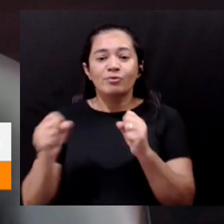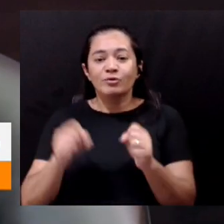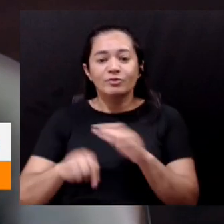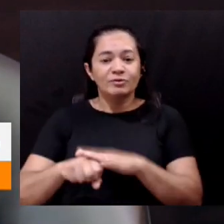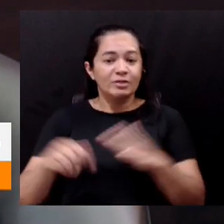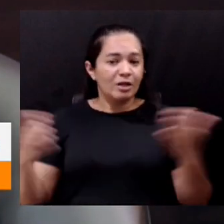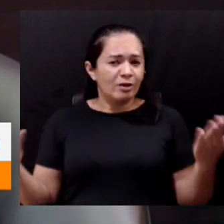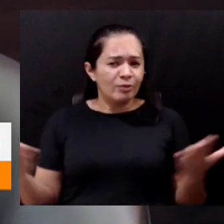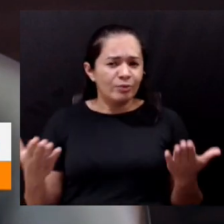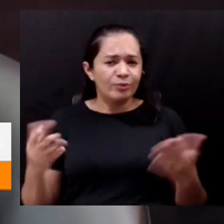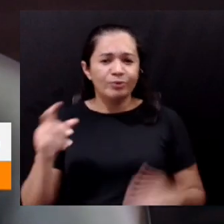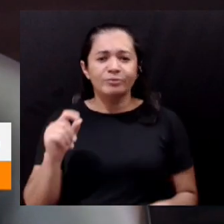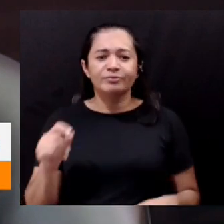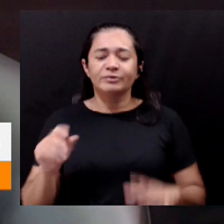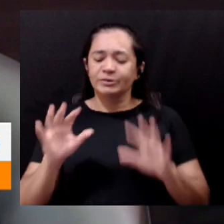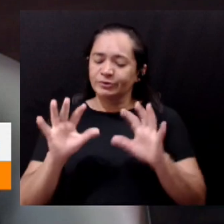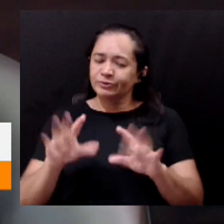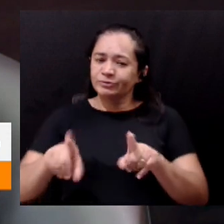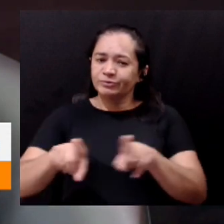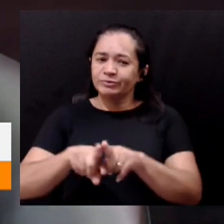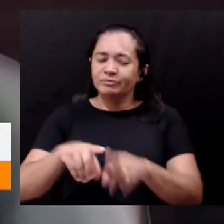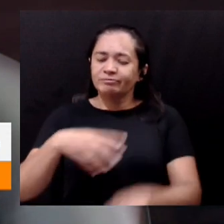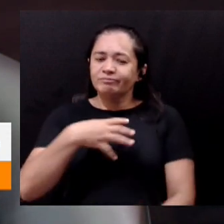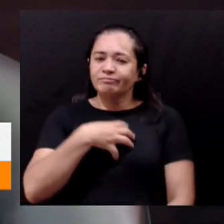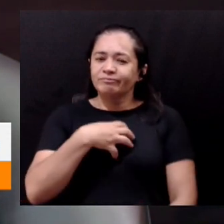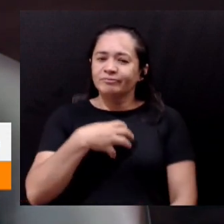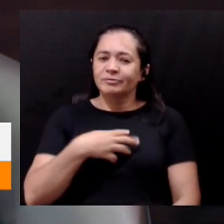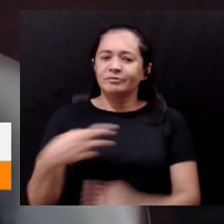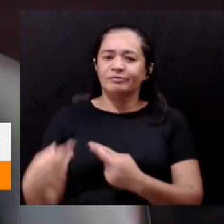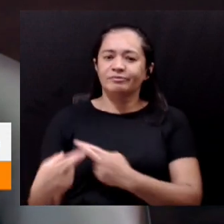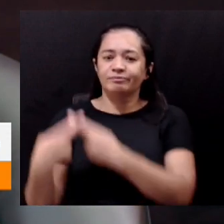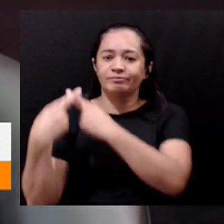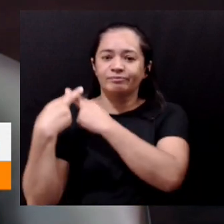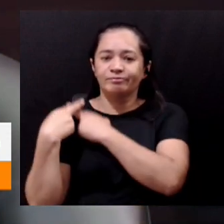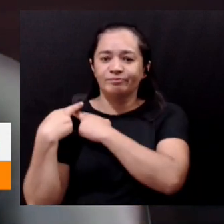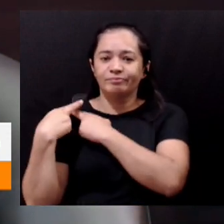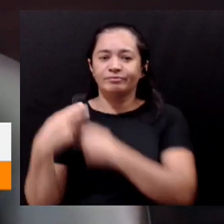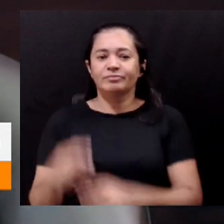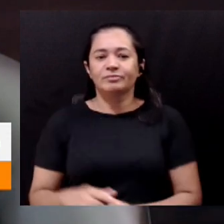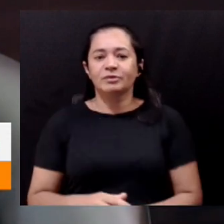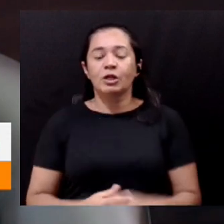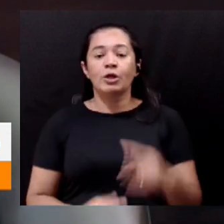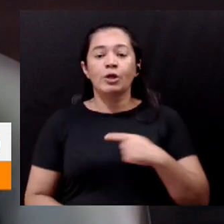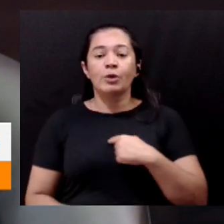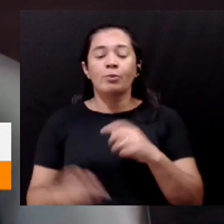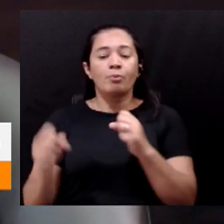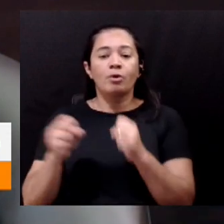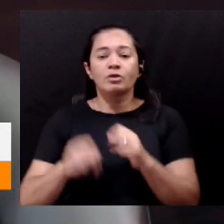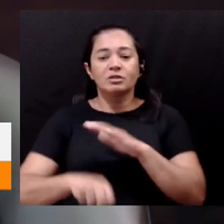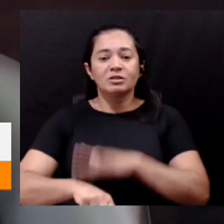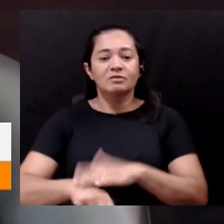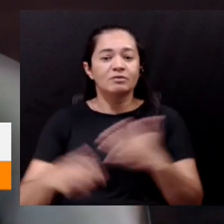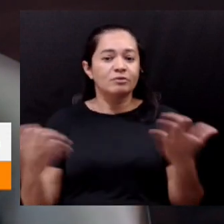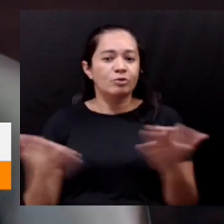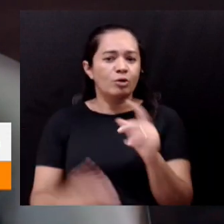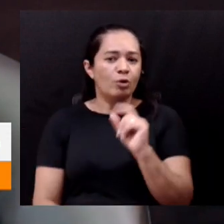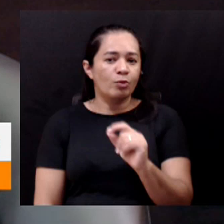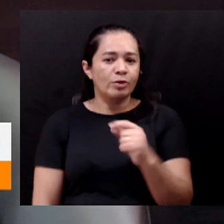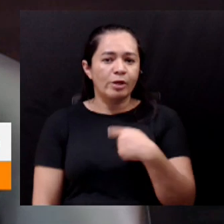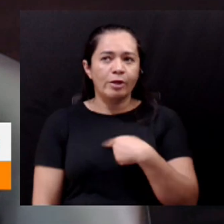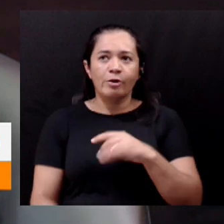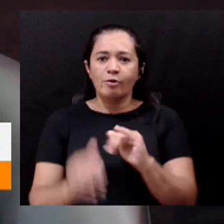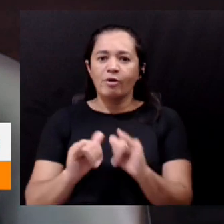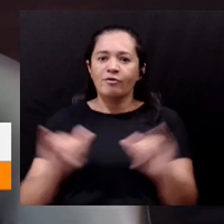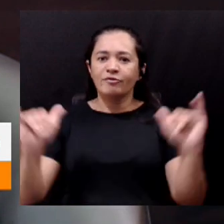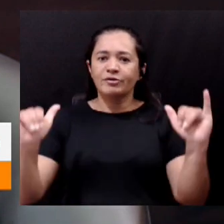Então isso também traz um senso de responsabilidade, né, o que que eu posso fazer agora. Eu costumo dizer nos meus atendimentos